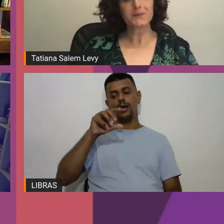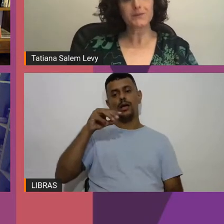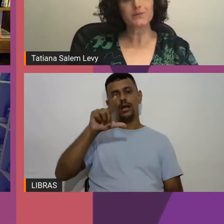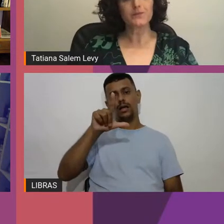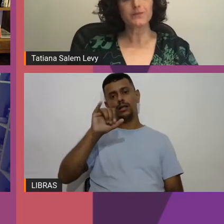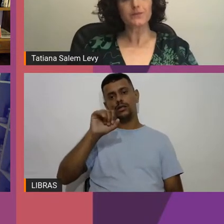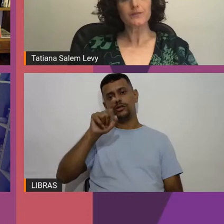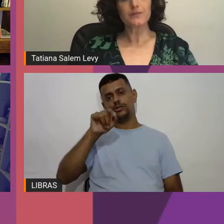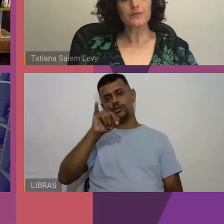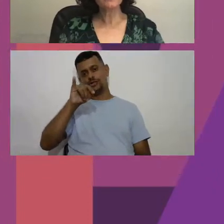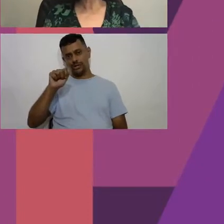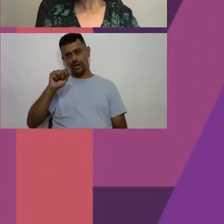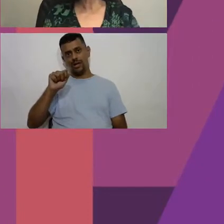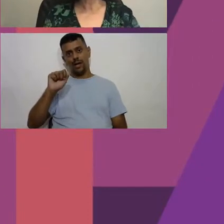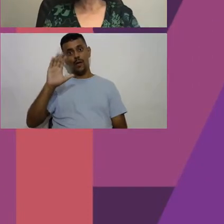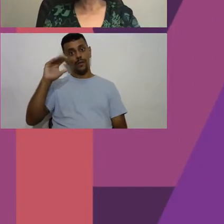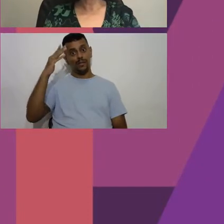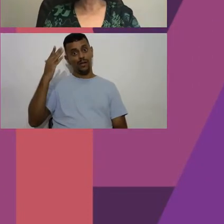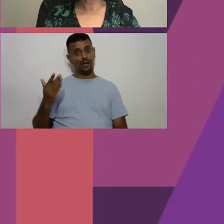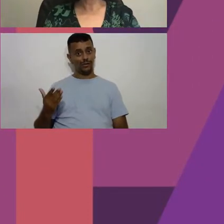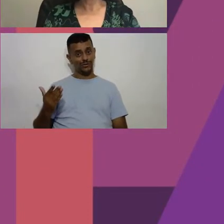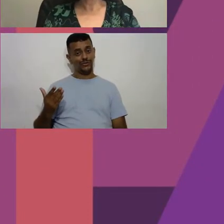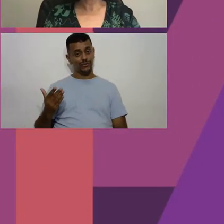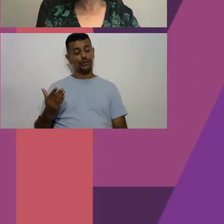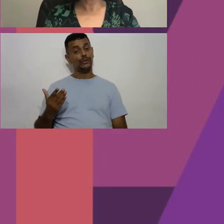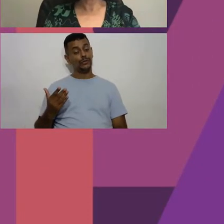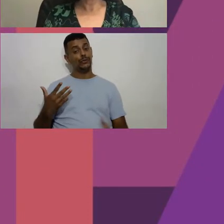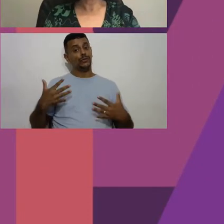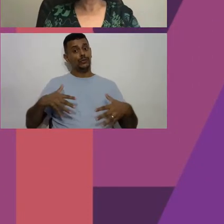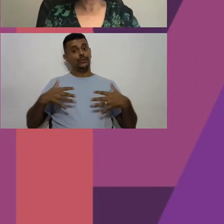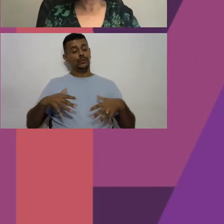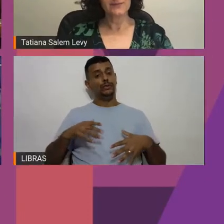que promete ser bastante